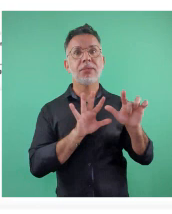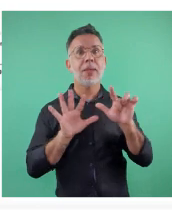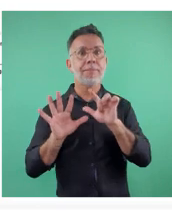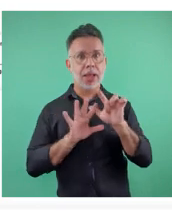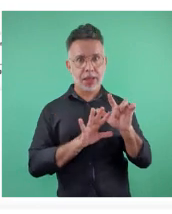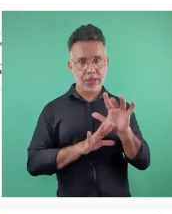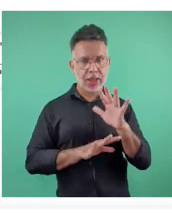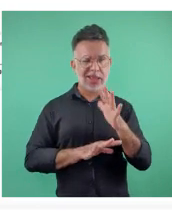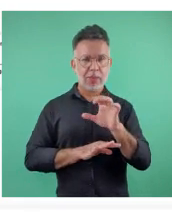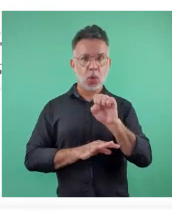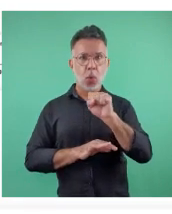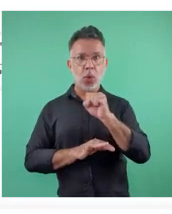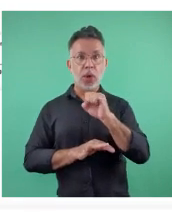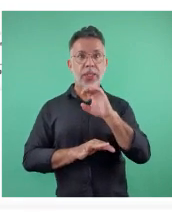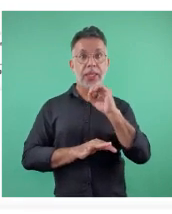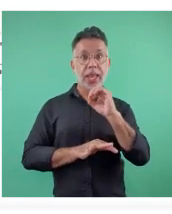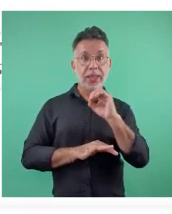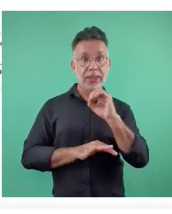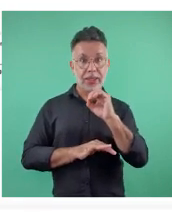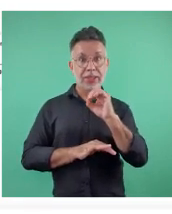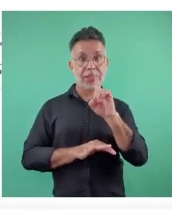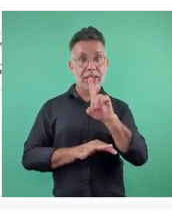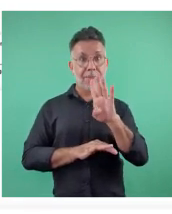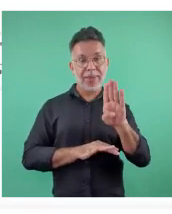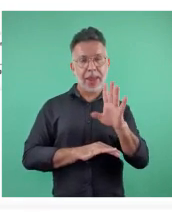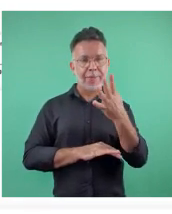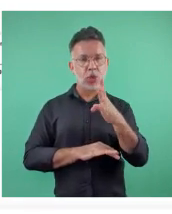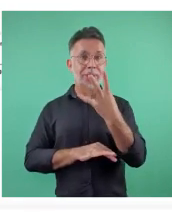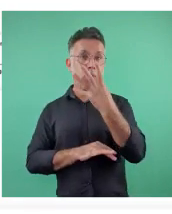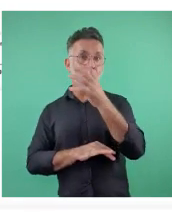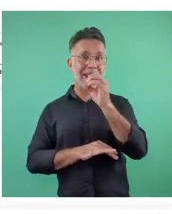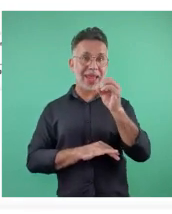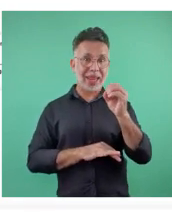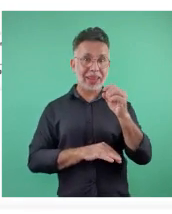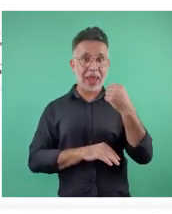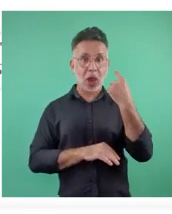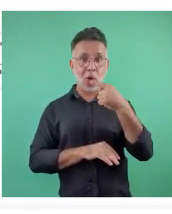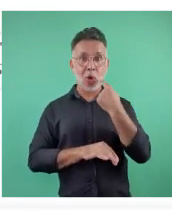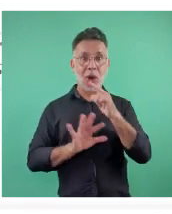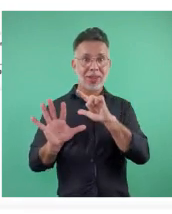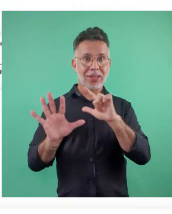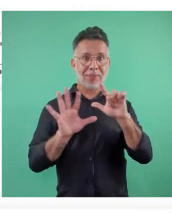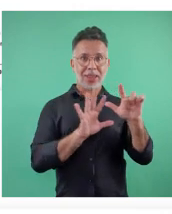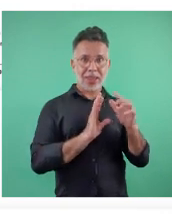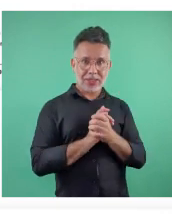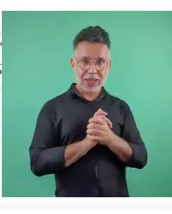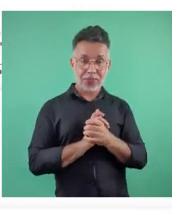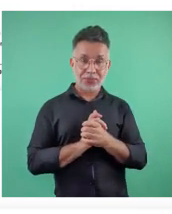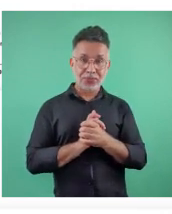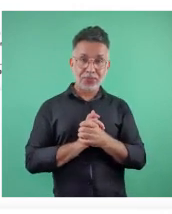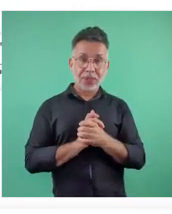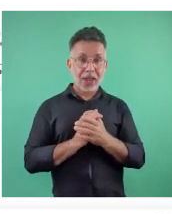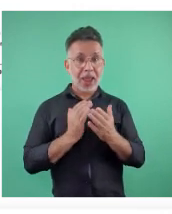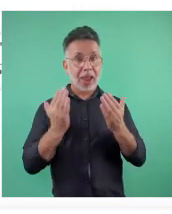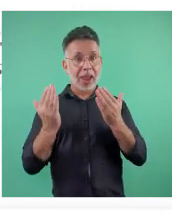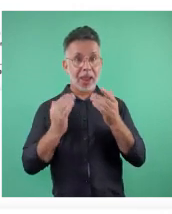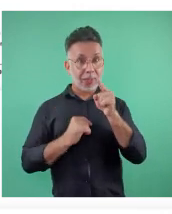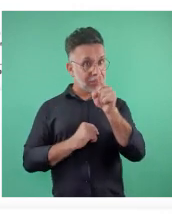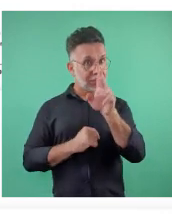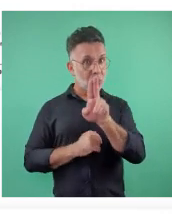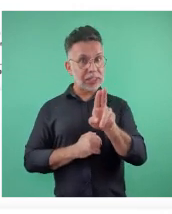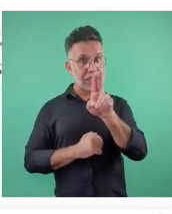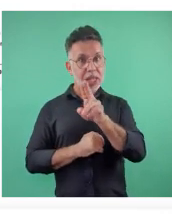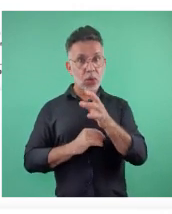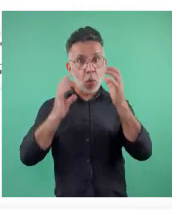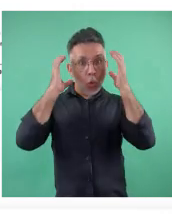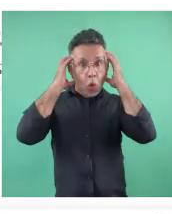horas semanais. Então, 80 dB seria para 40 horas semanais. Então, é um outro olhar